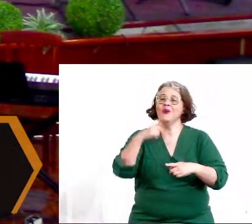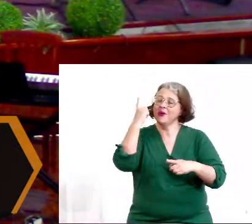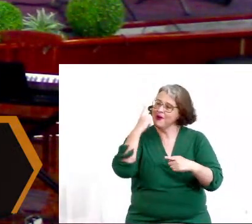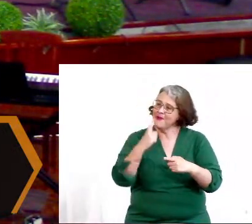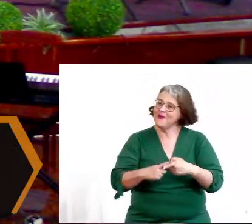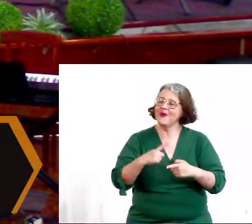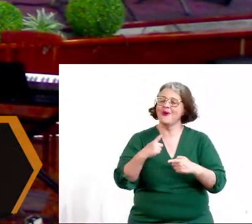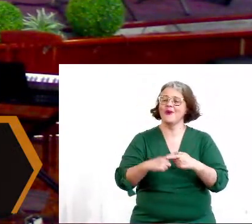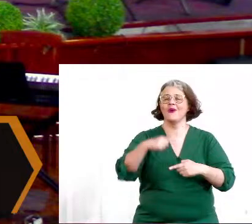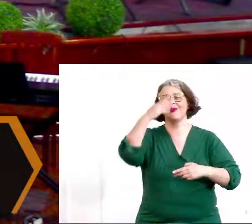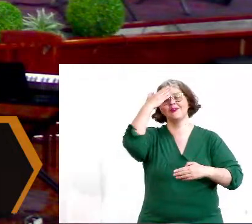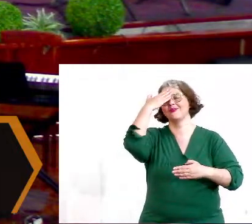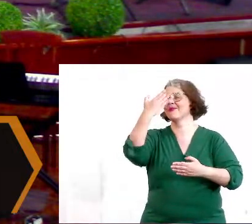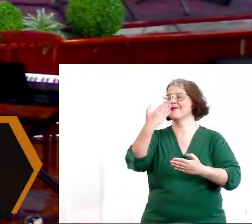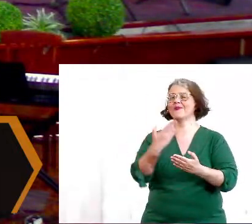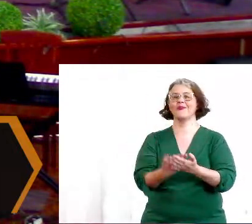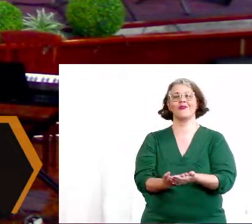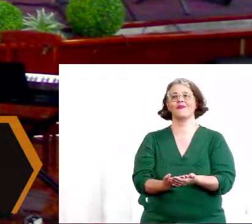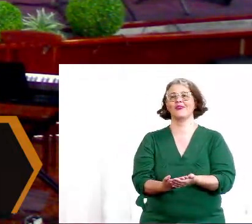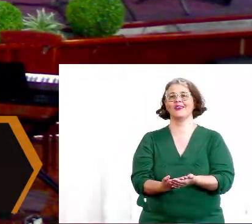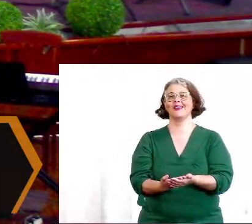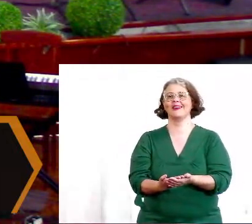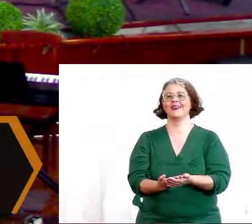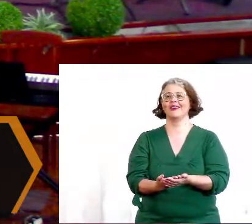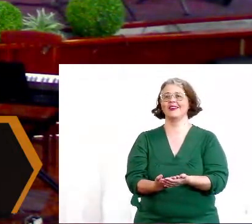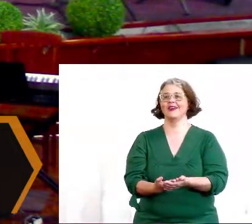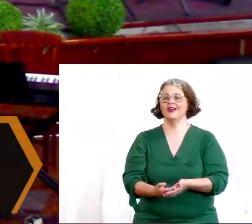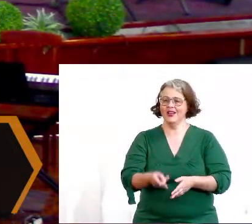defensor, pois